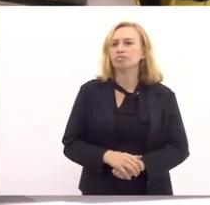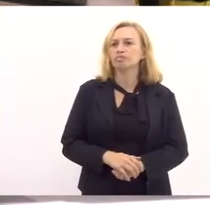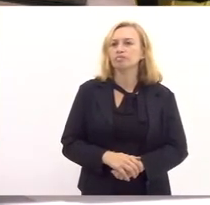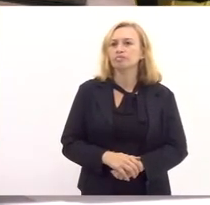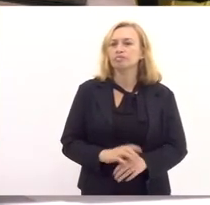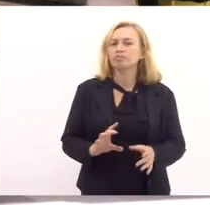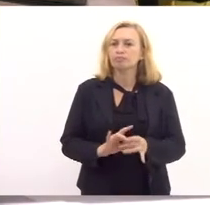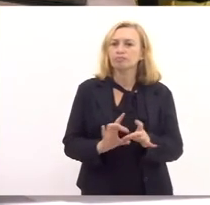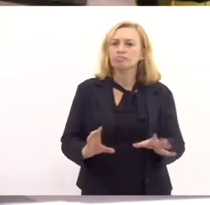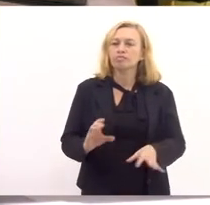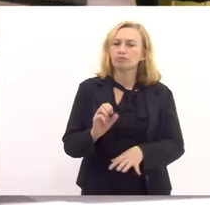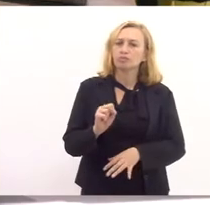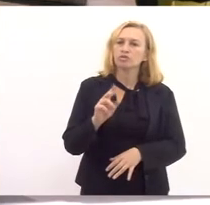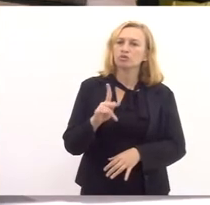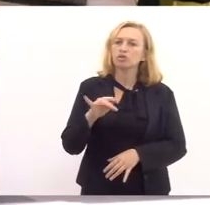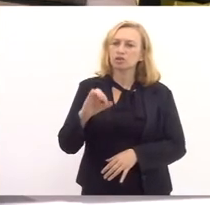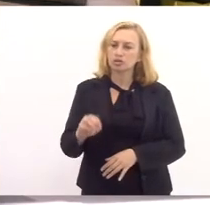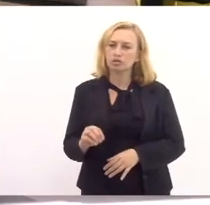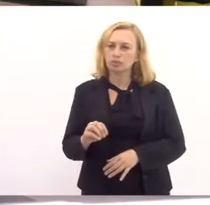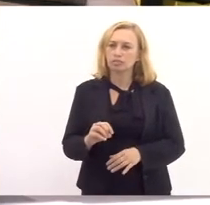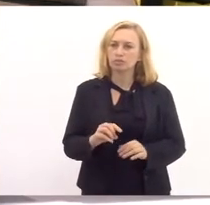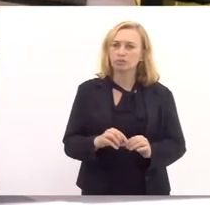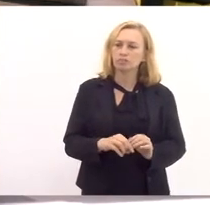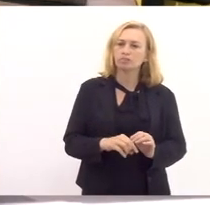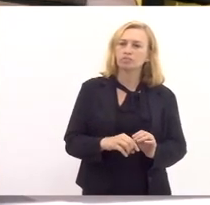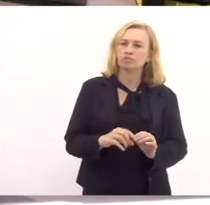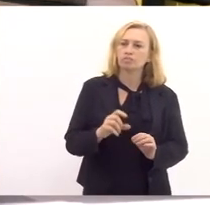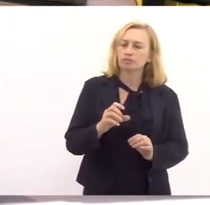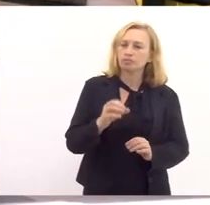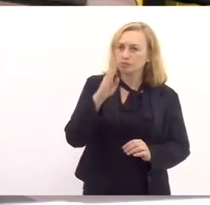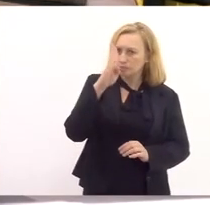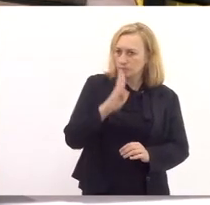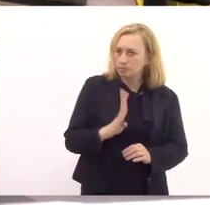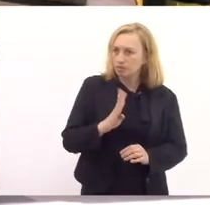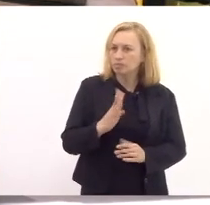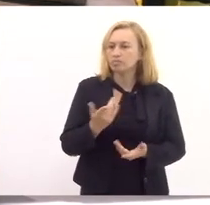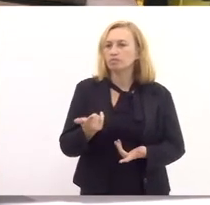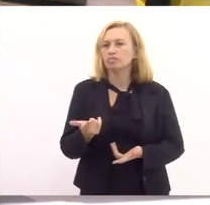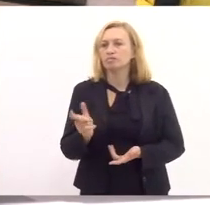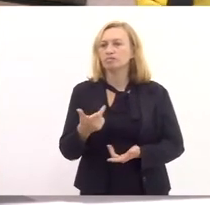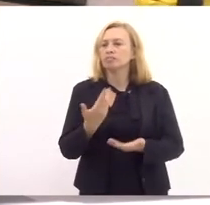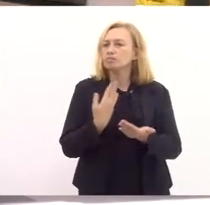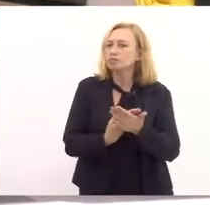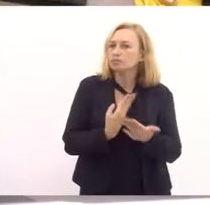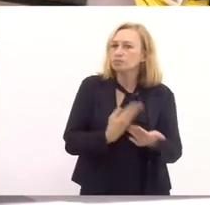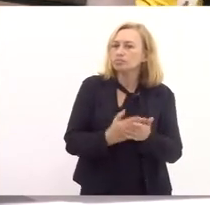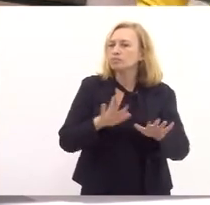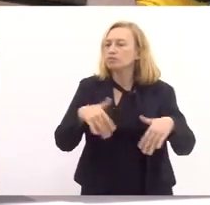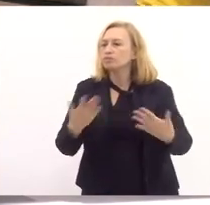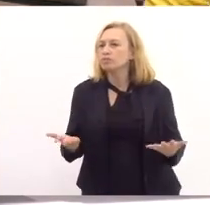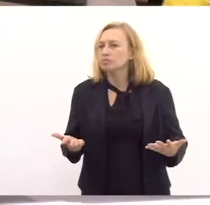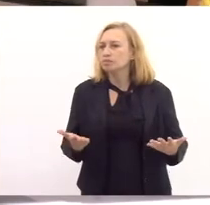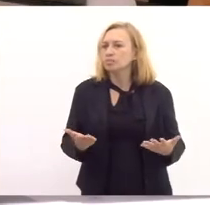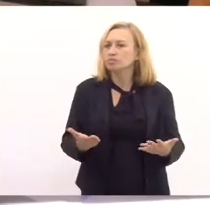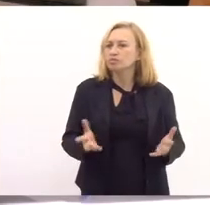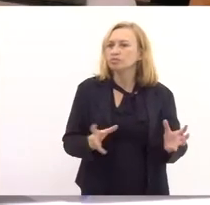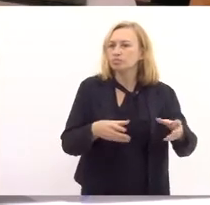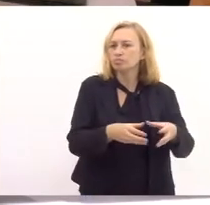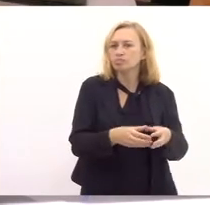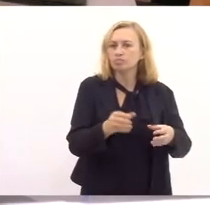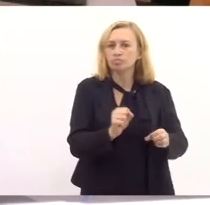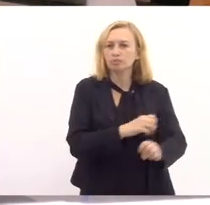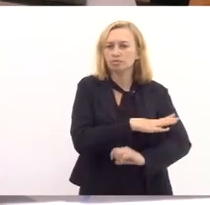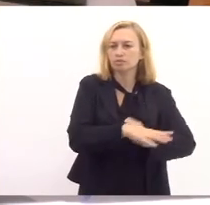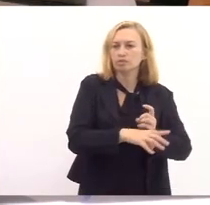permitir que subsídios, benefícios, gratuidades, estudos em relação a qual parcela da sociedade, que inclusive foi ventilado aqui nessa